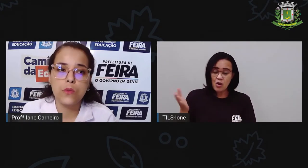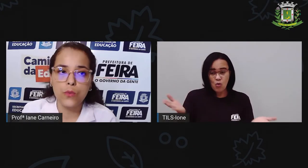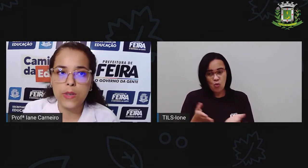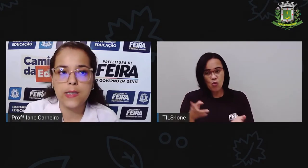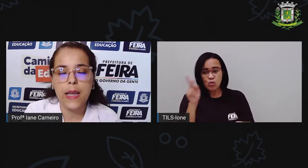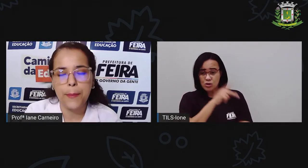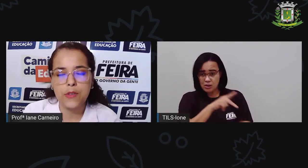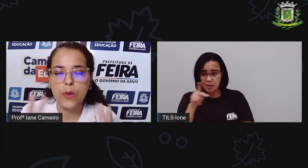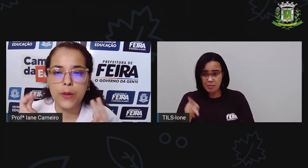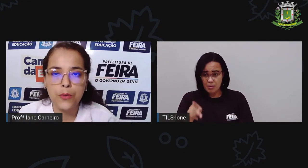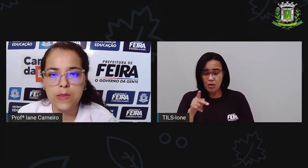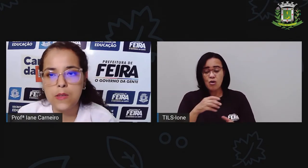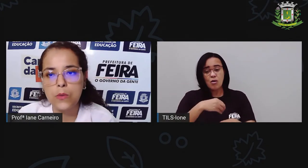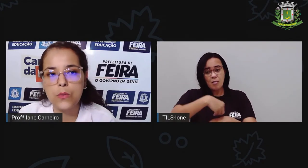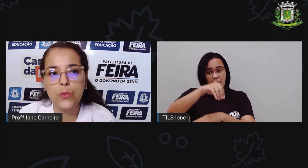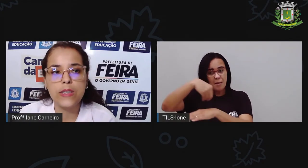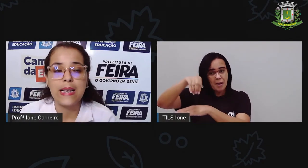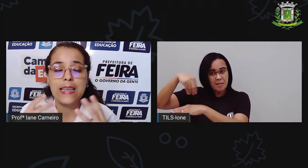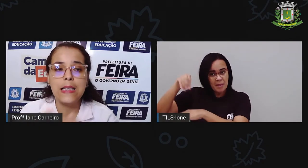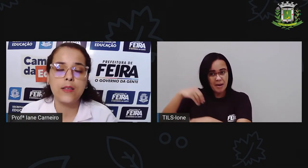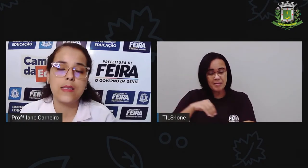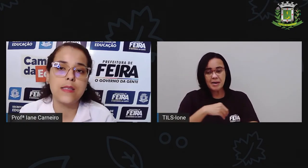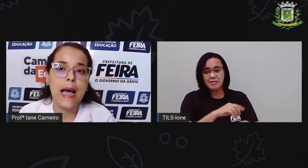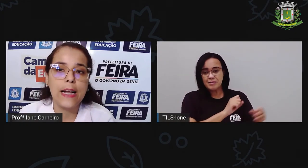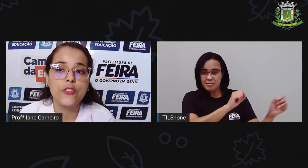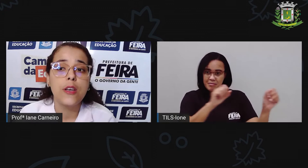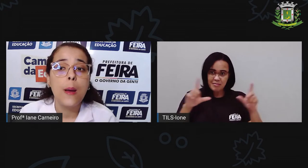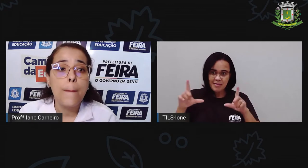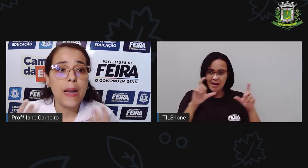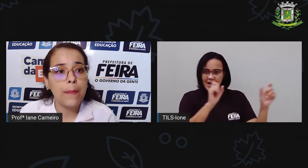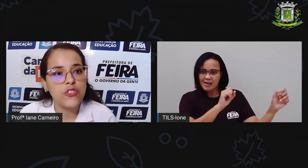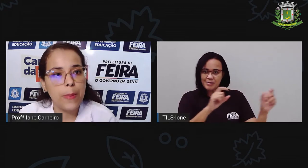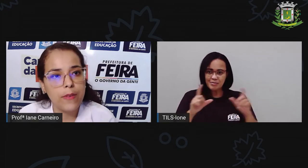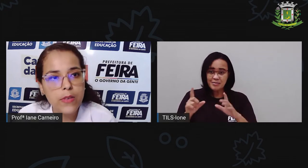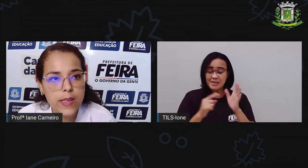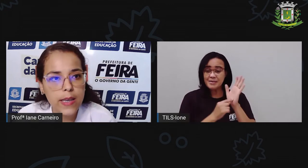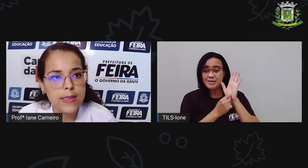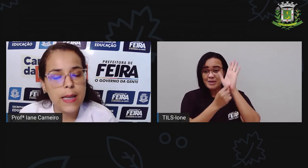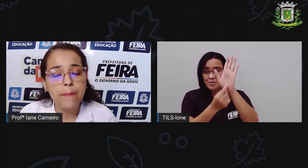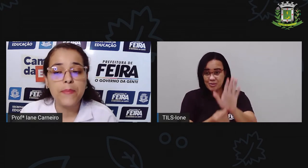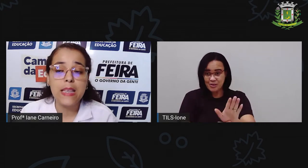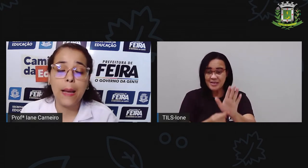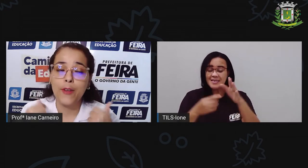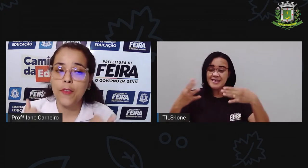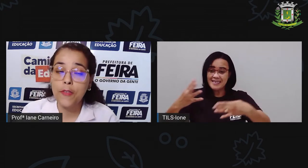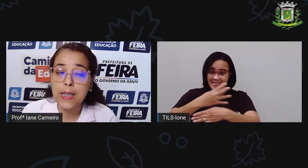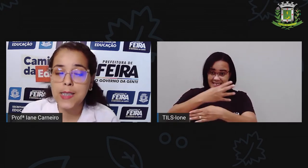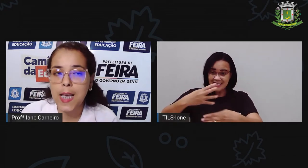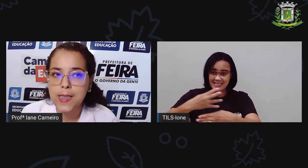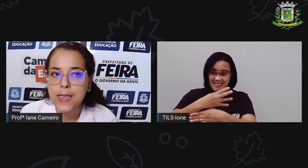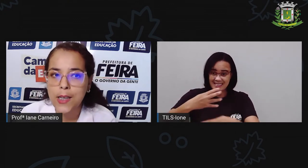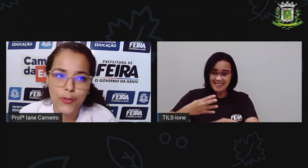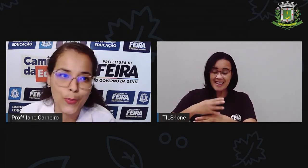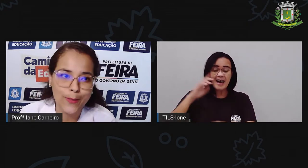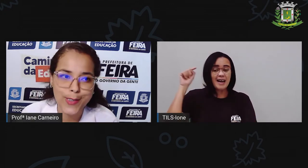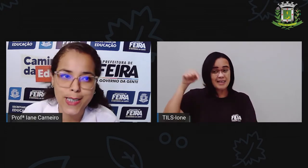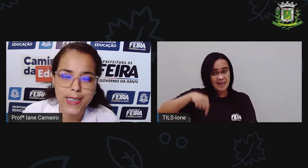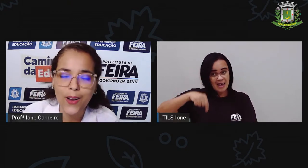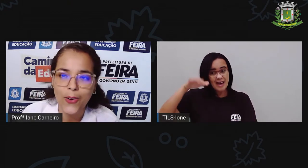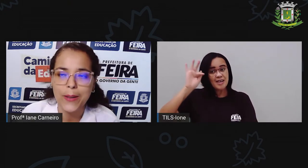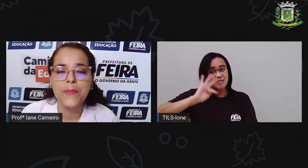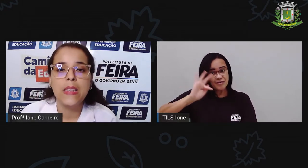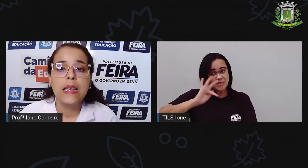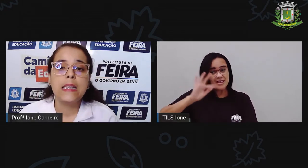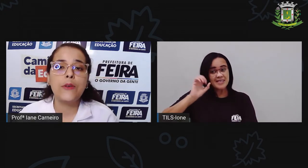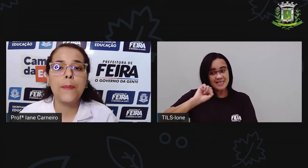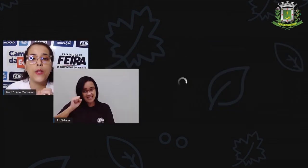esculturas, né, para escolher duas esculturas aqui da nossa cidade, para mostrar para vocês, né. E a Pro vai lançar esse desafio para vocês